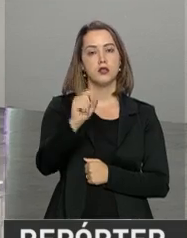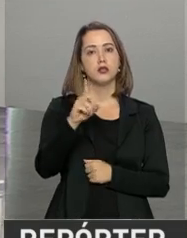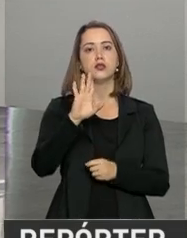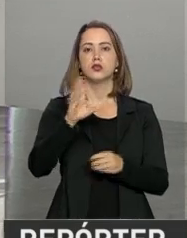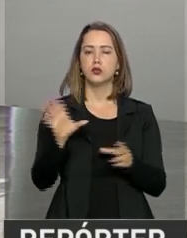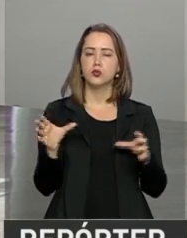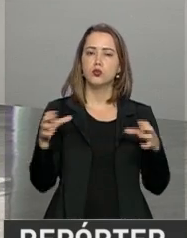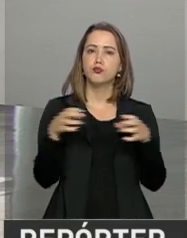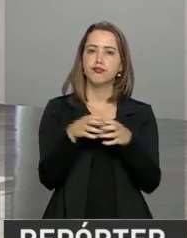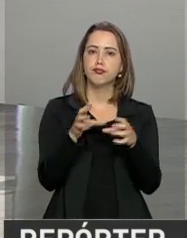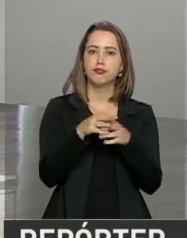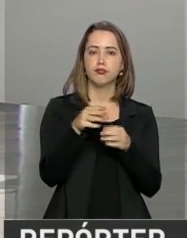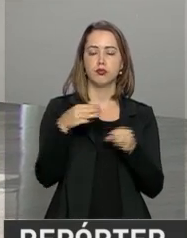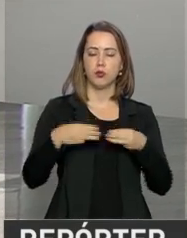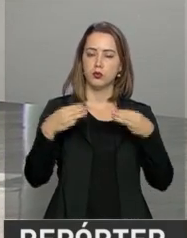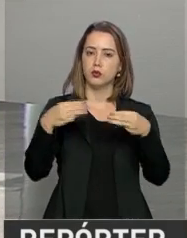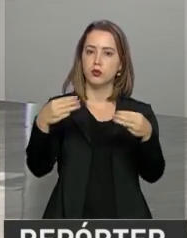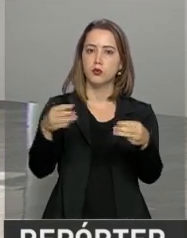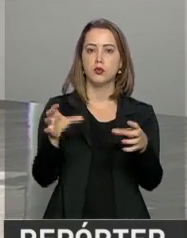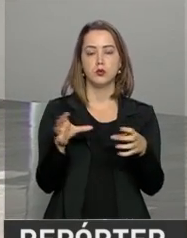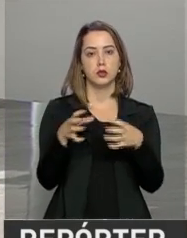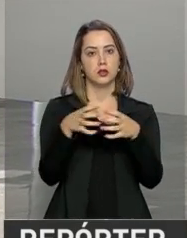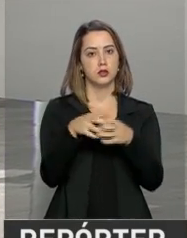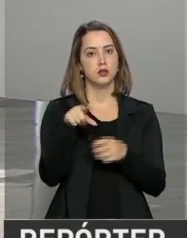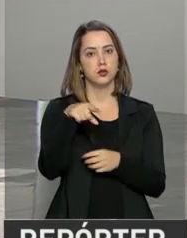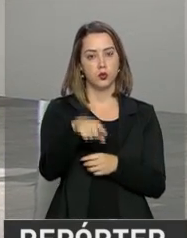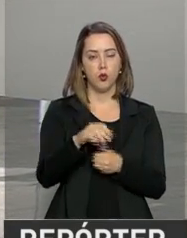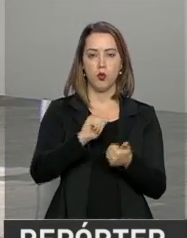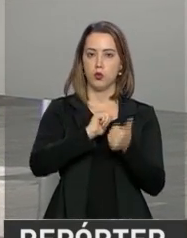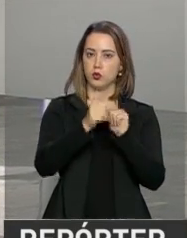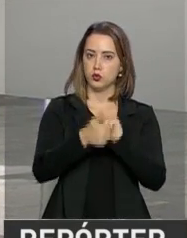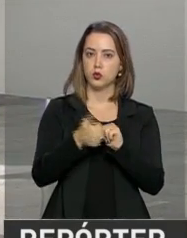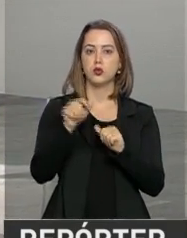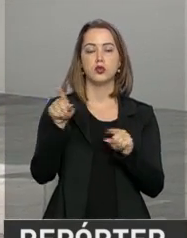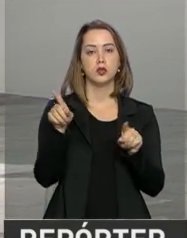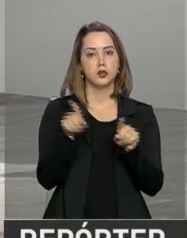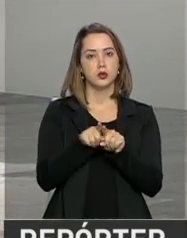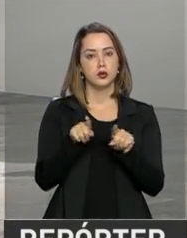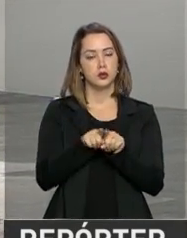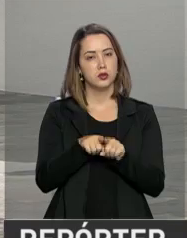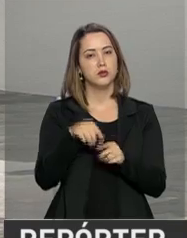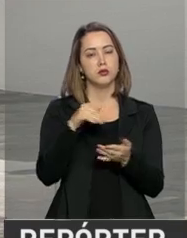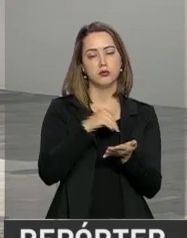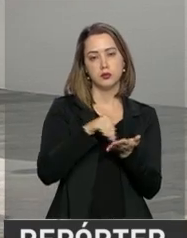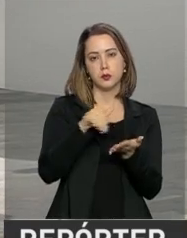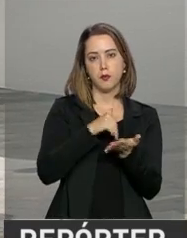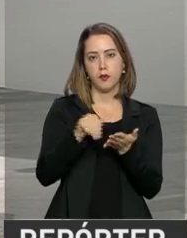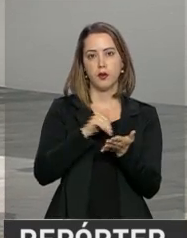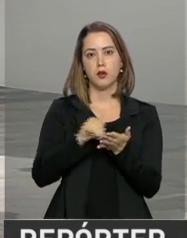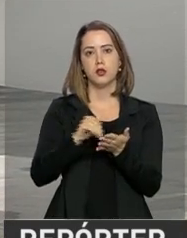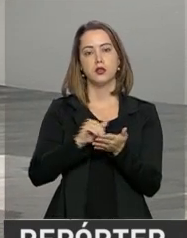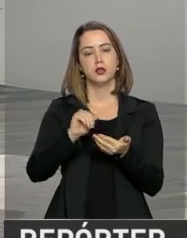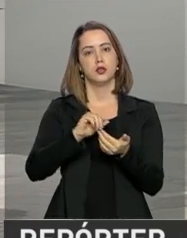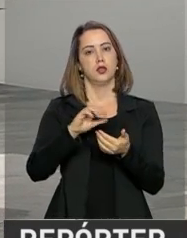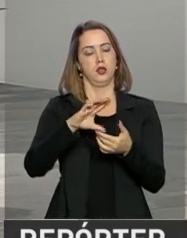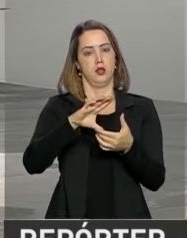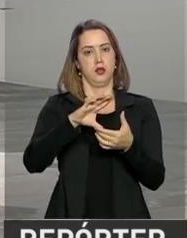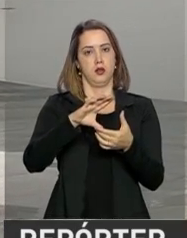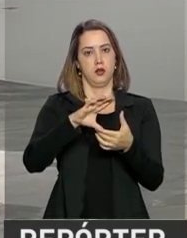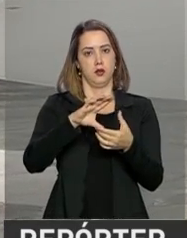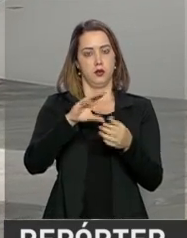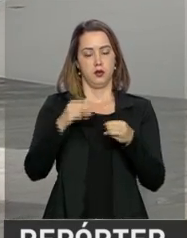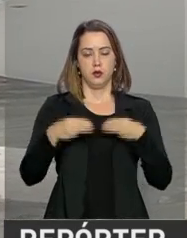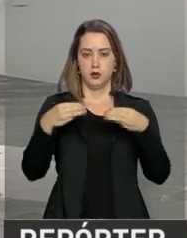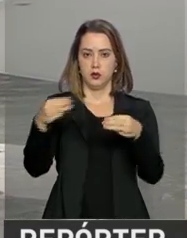organização dos Jogos Olímpicos e paralímpicos de 2016 e para o secretário executivo do Ministério do Esporte Fernando